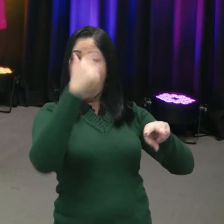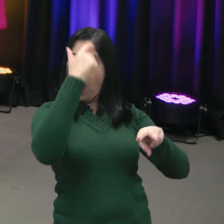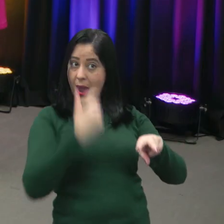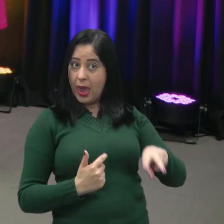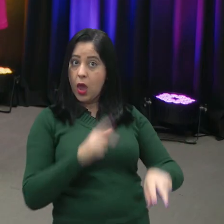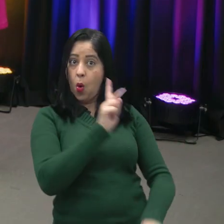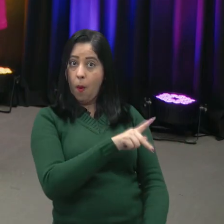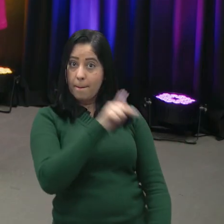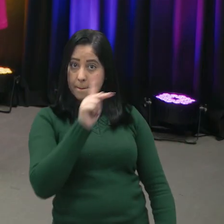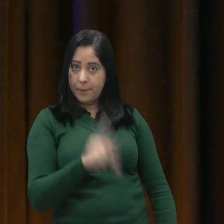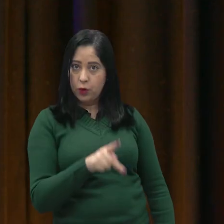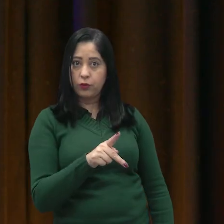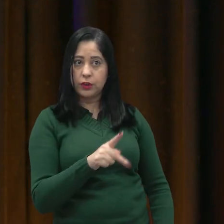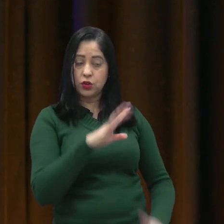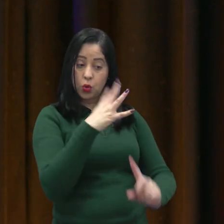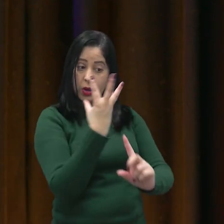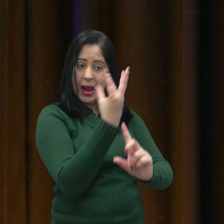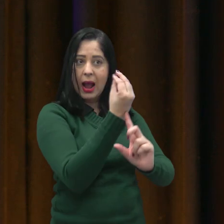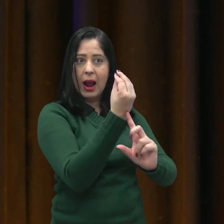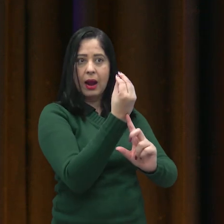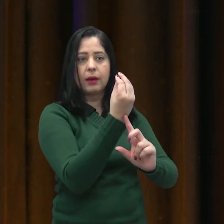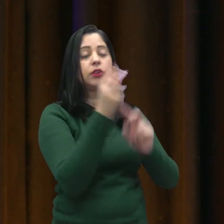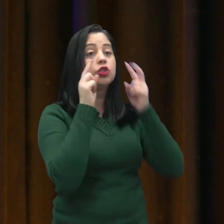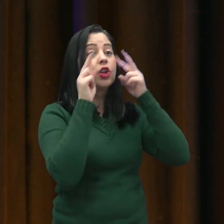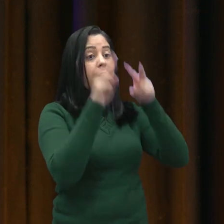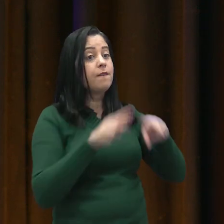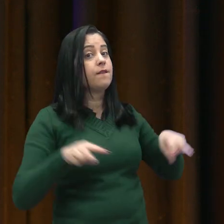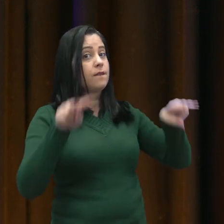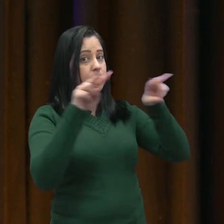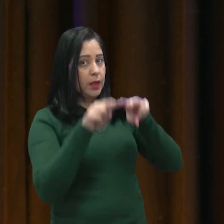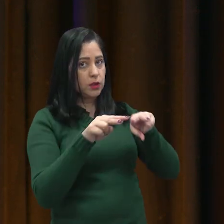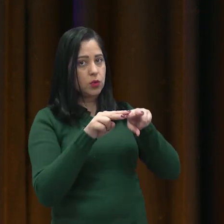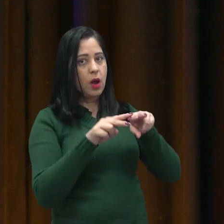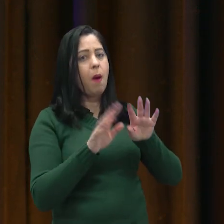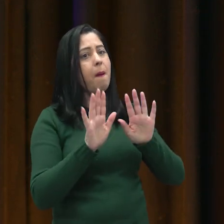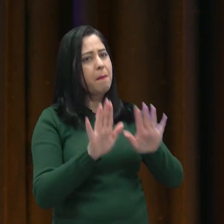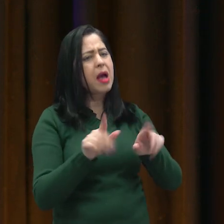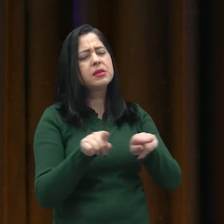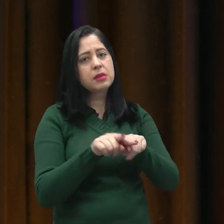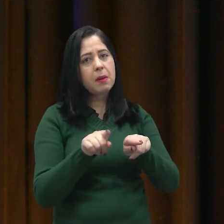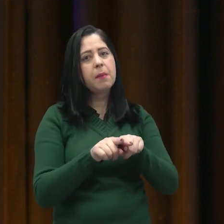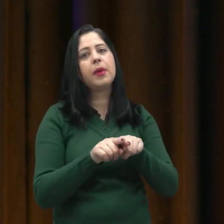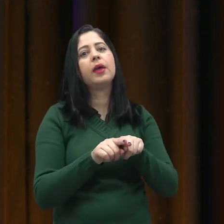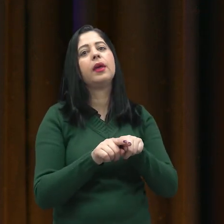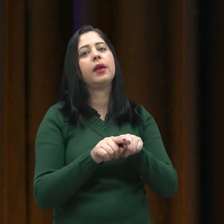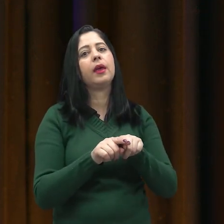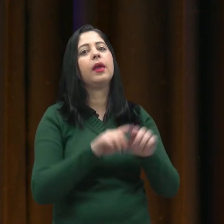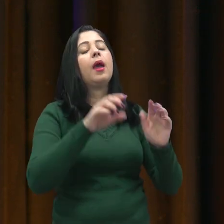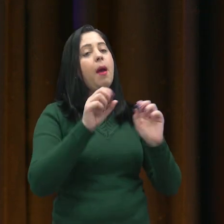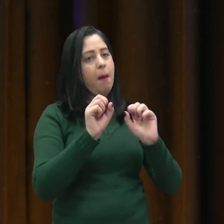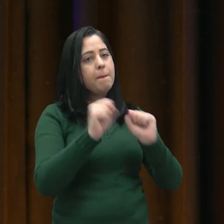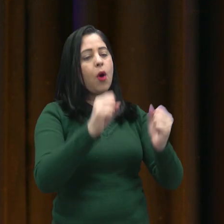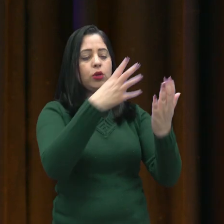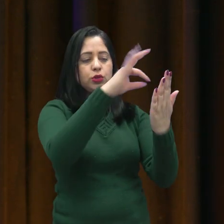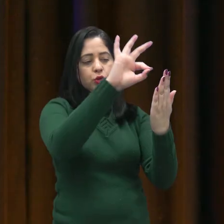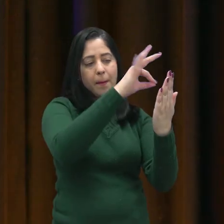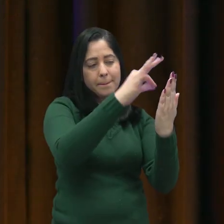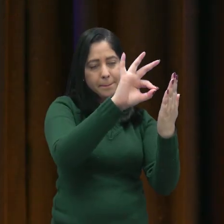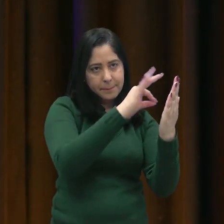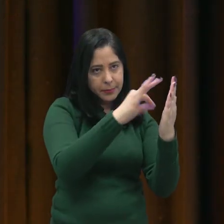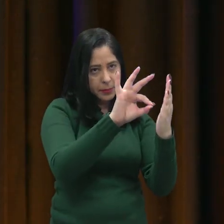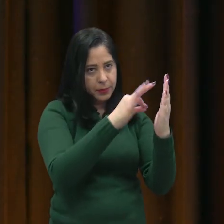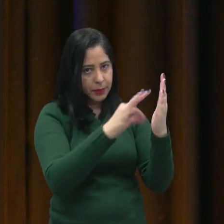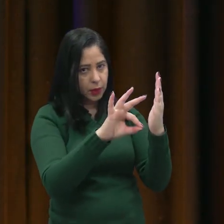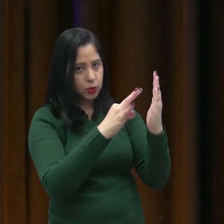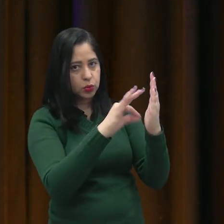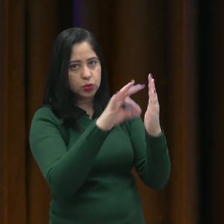professora, né? Fiz licenciatura em artes visuais, então eu acabo puxando mais, mas aí a gente vai trabalhar tanto a pintura, a gente